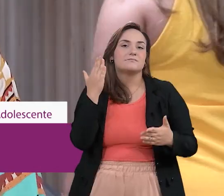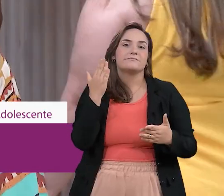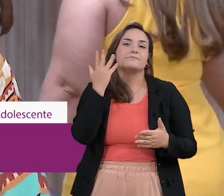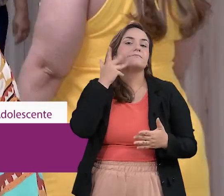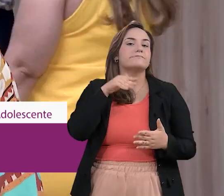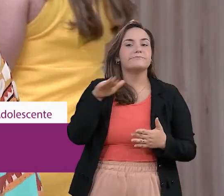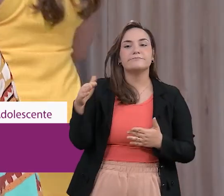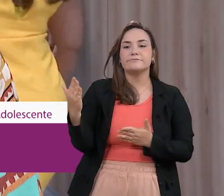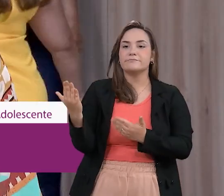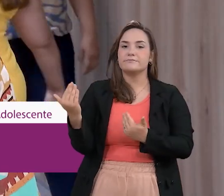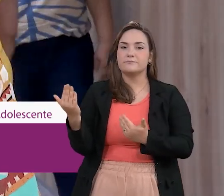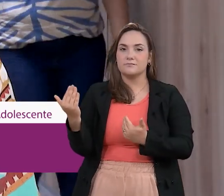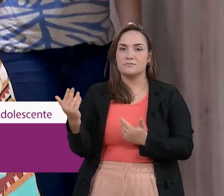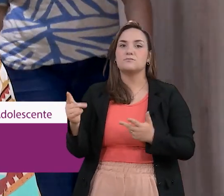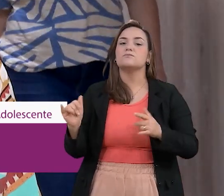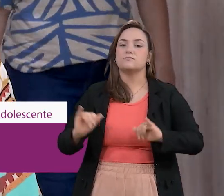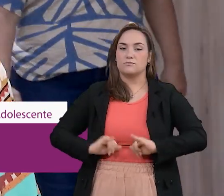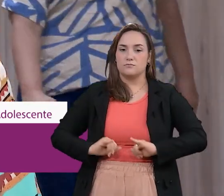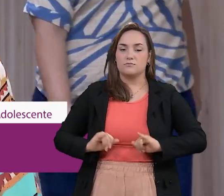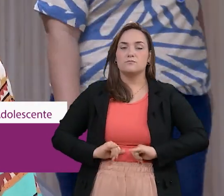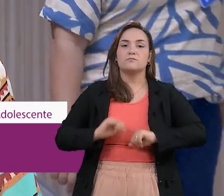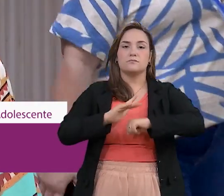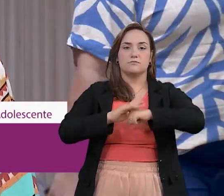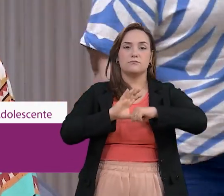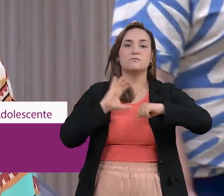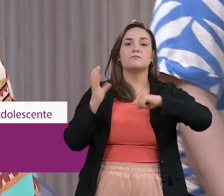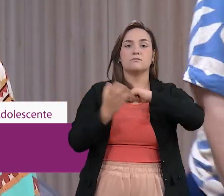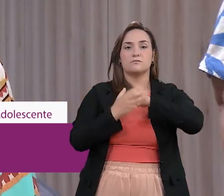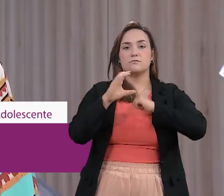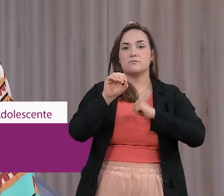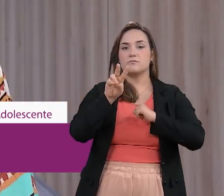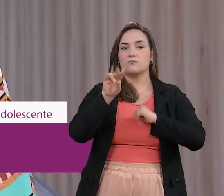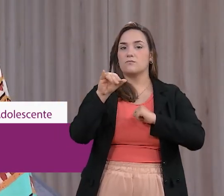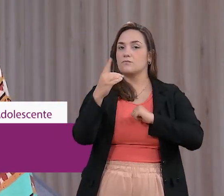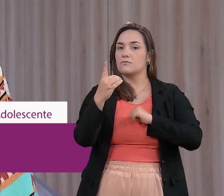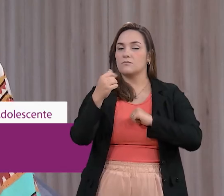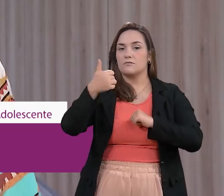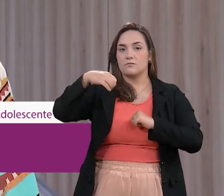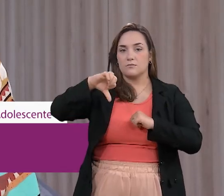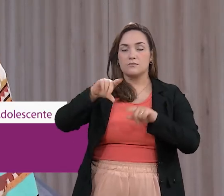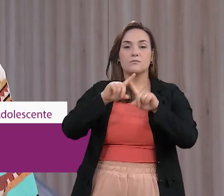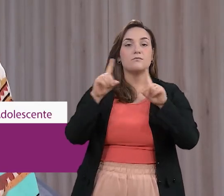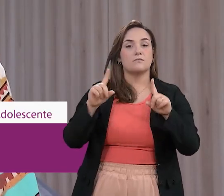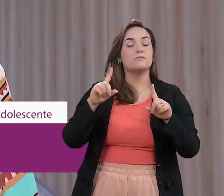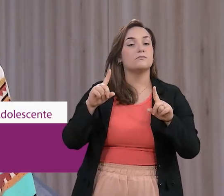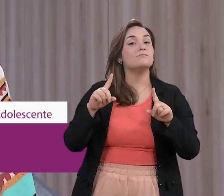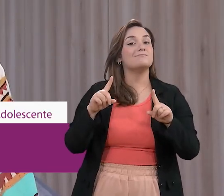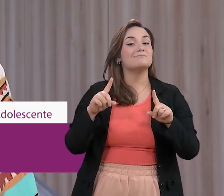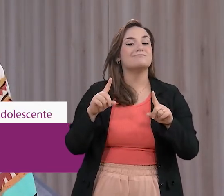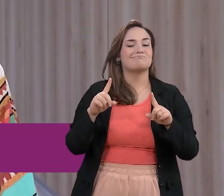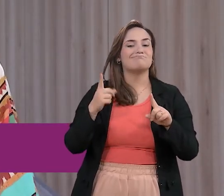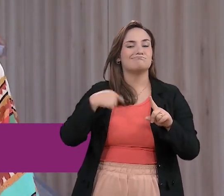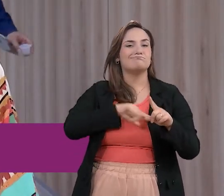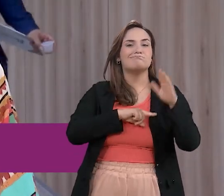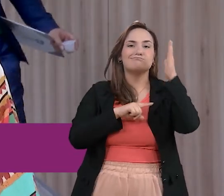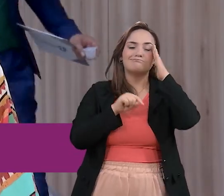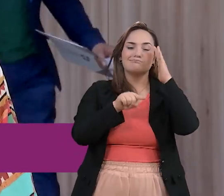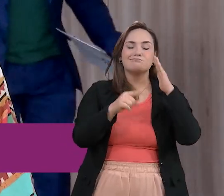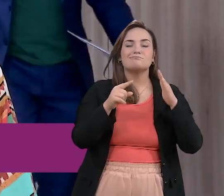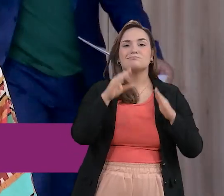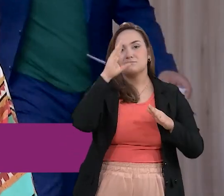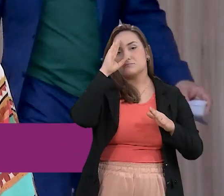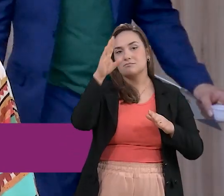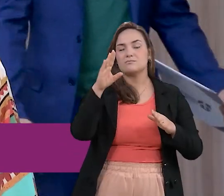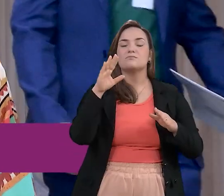foram vítimas diretas da letalidade da pandemia da covid-19 mas a gente sabe que elas são as principais